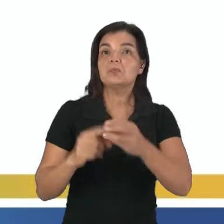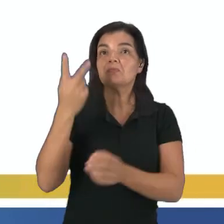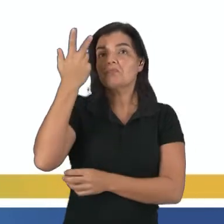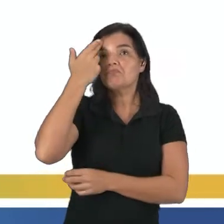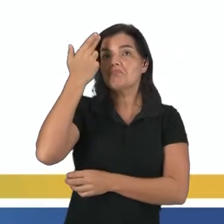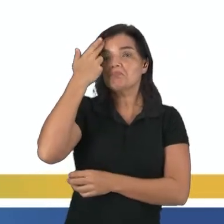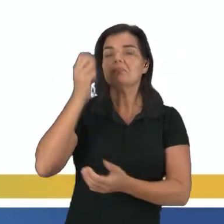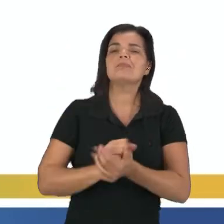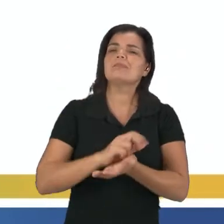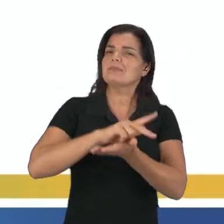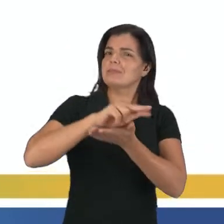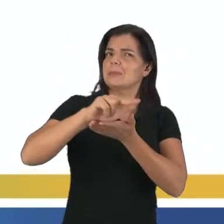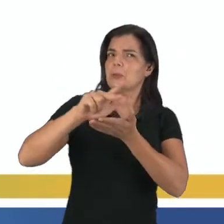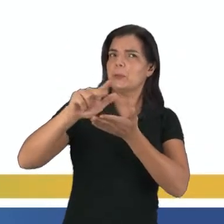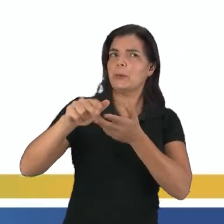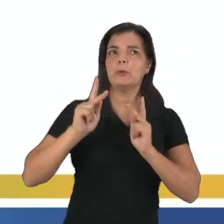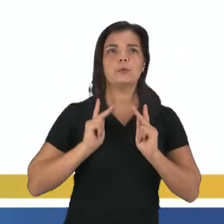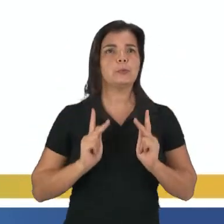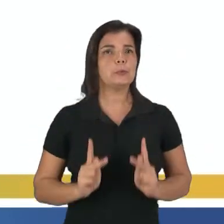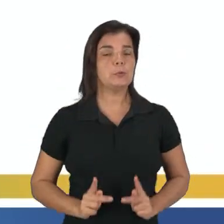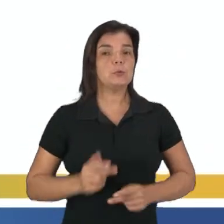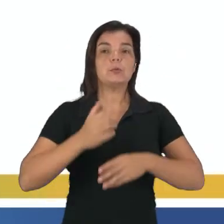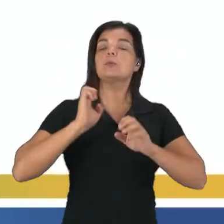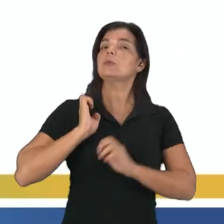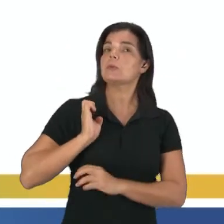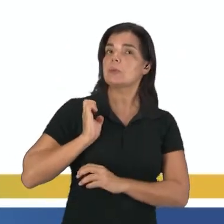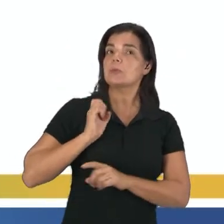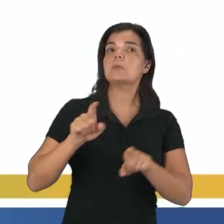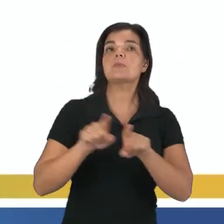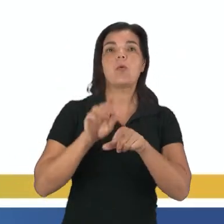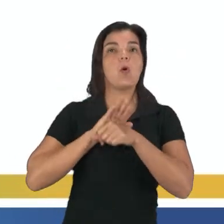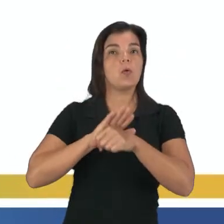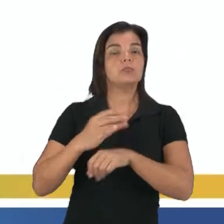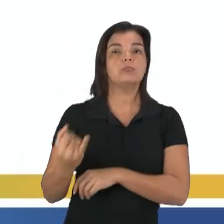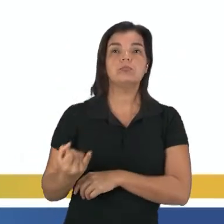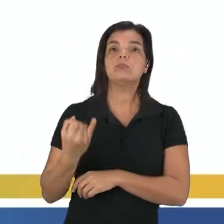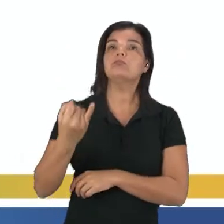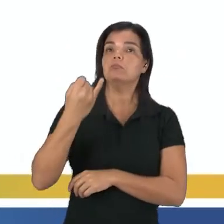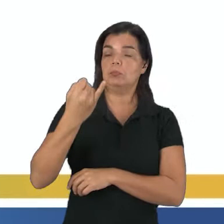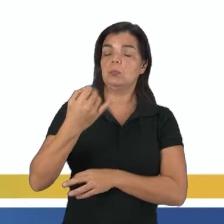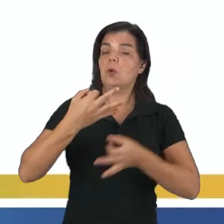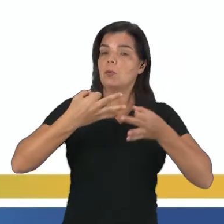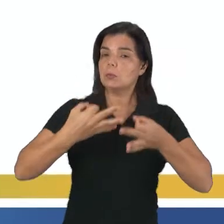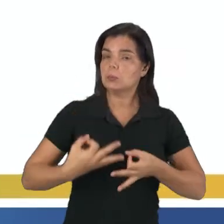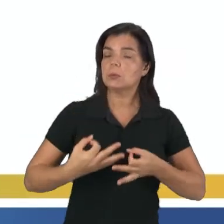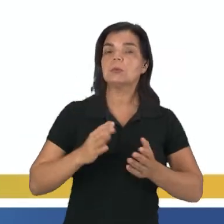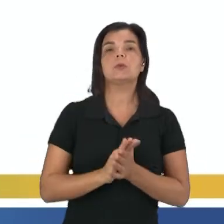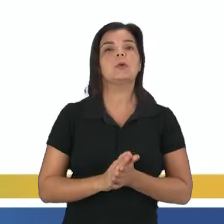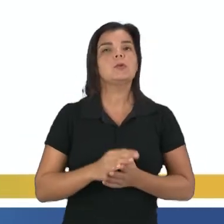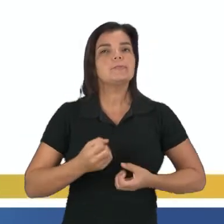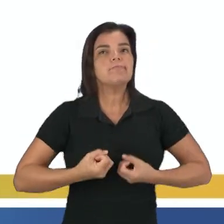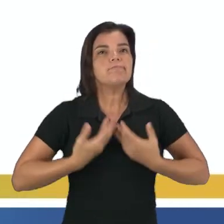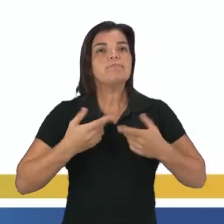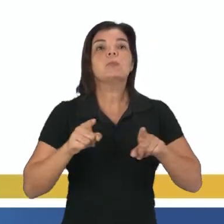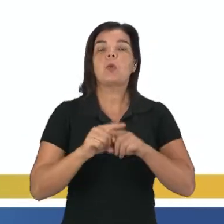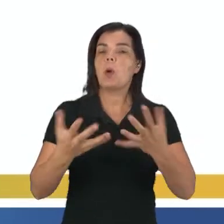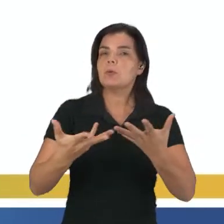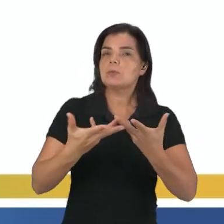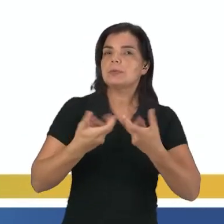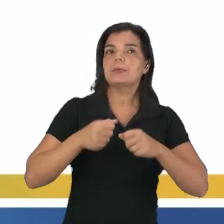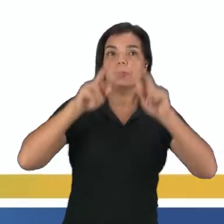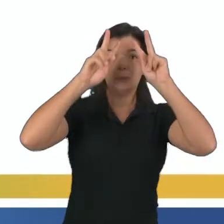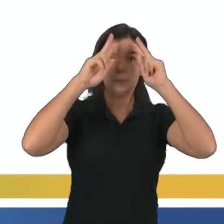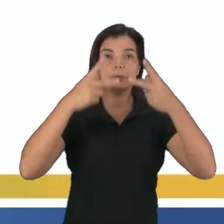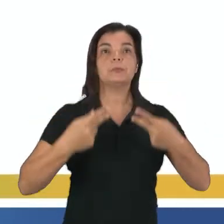a uma grande variedade de posturas éticas que atribuem a maior importância à dignidade, aspirações e capacidades